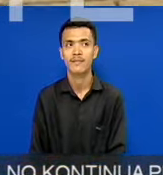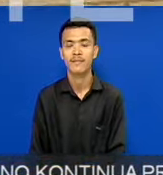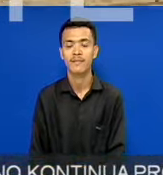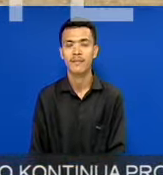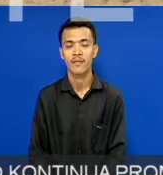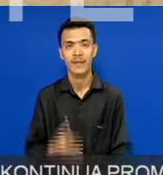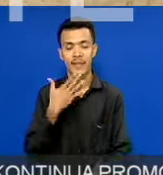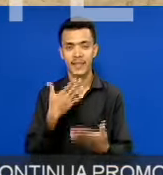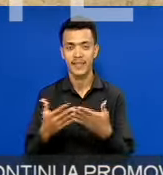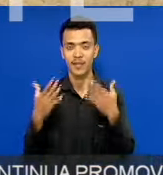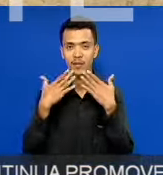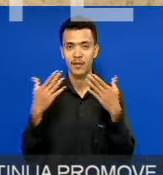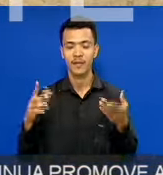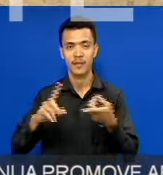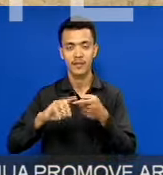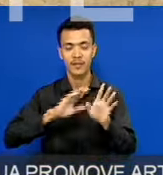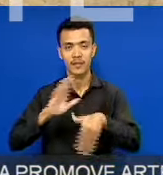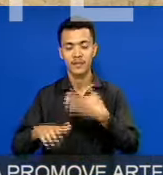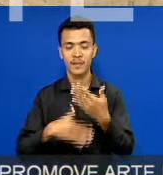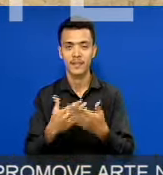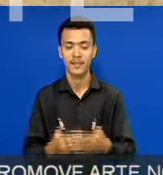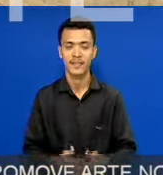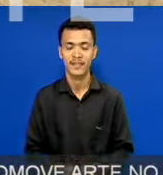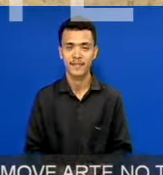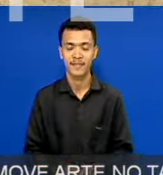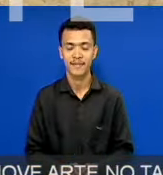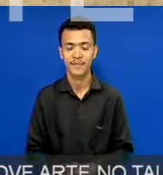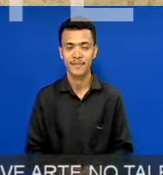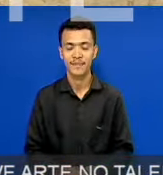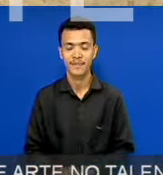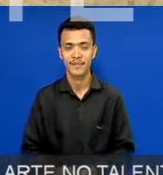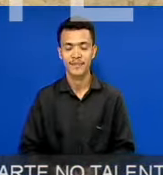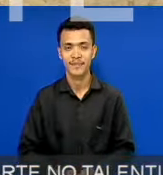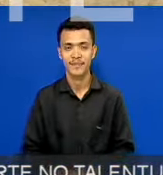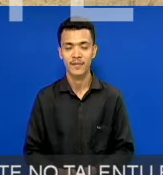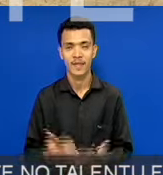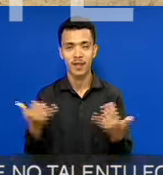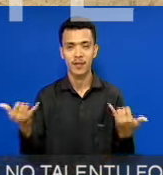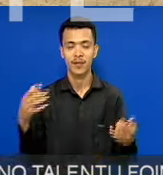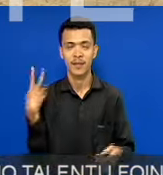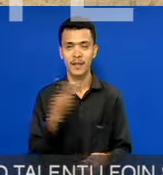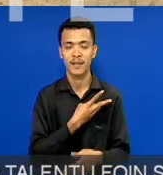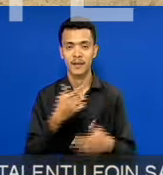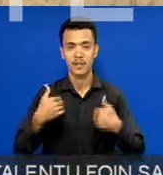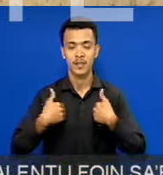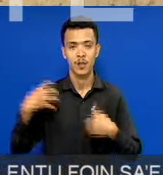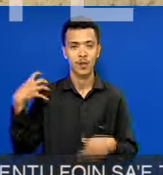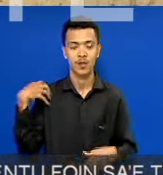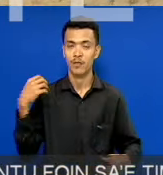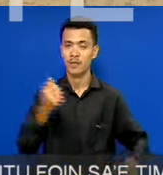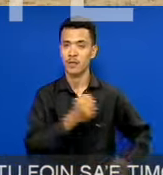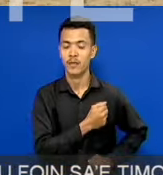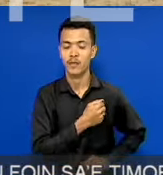Dia, obrigado barak babelung ya studio sentral RTTL Kai Kolidili. O 29 telespectadores dau daune ami ha kuartel general